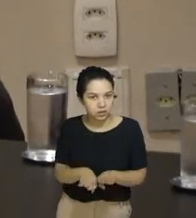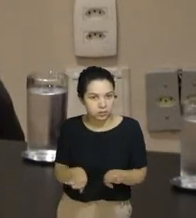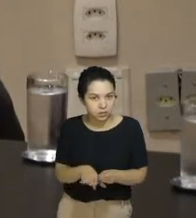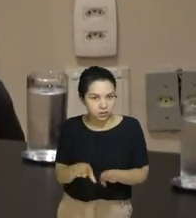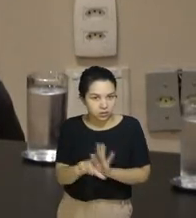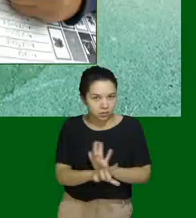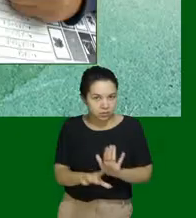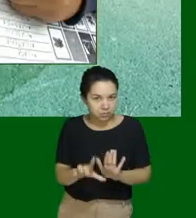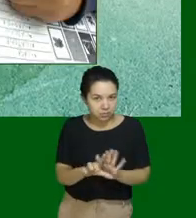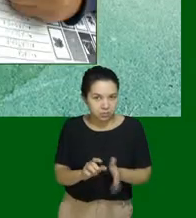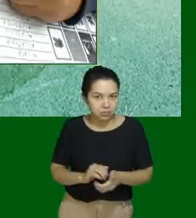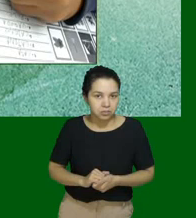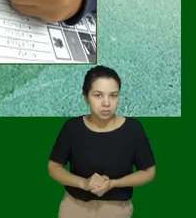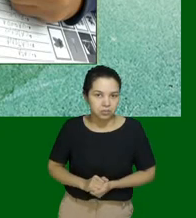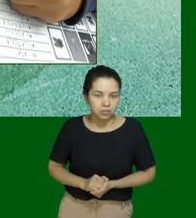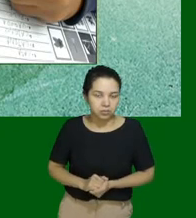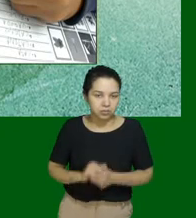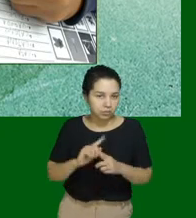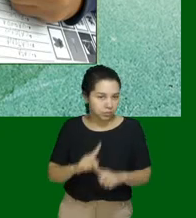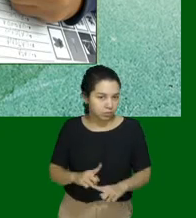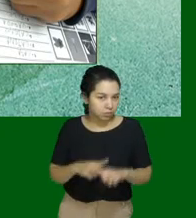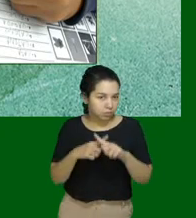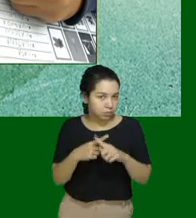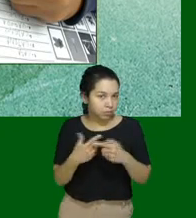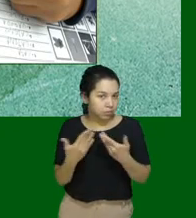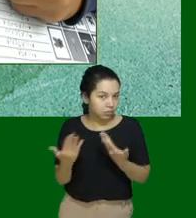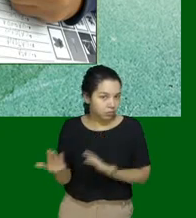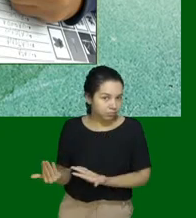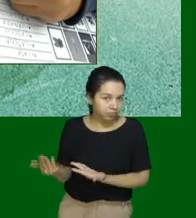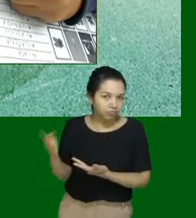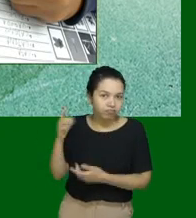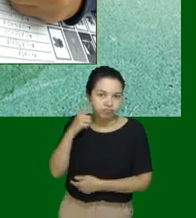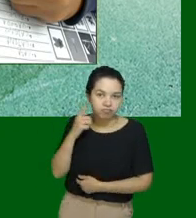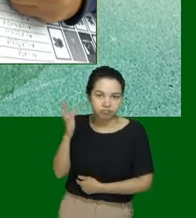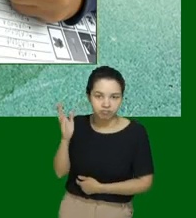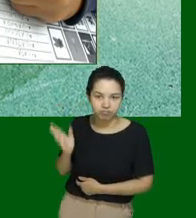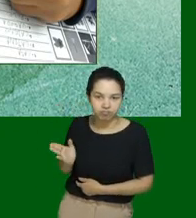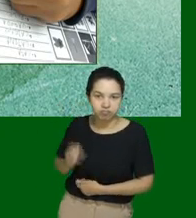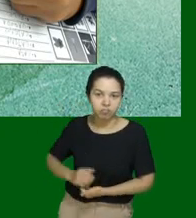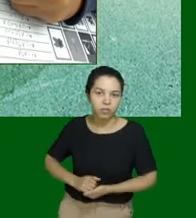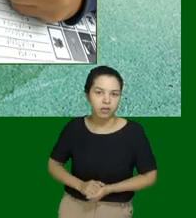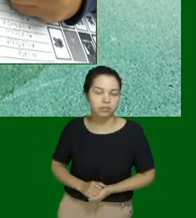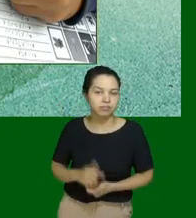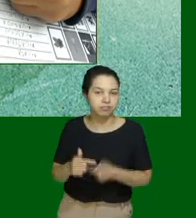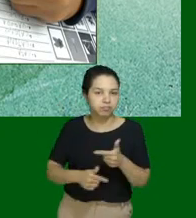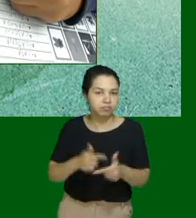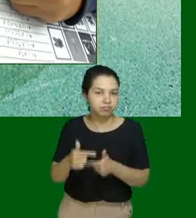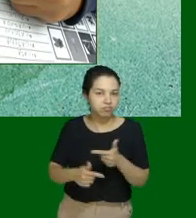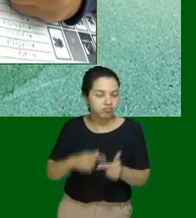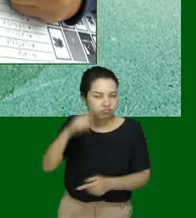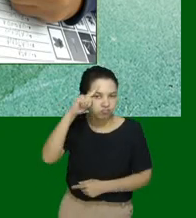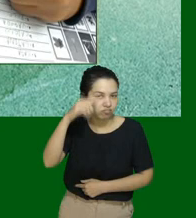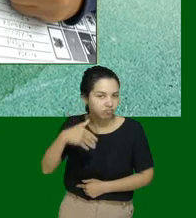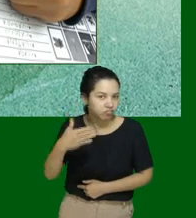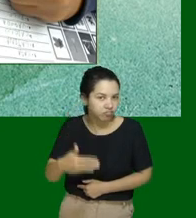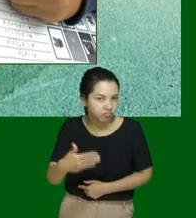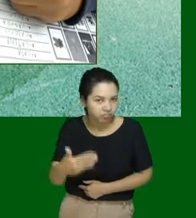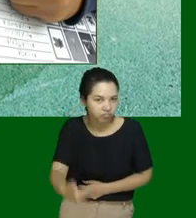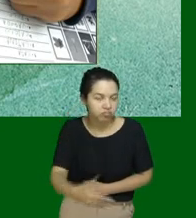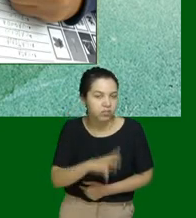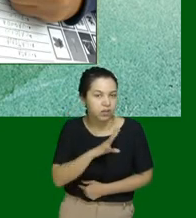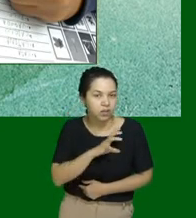né? Mas é um trabalho diário, é um trabalho amoroso, é um trabalho de